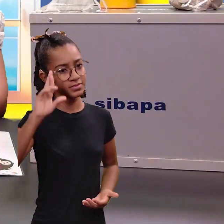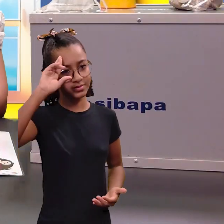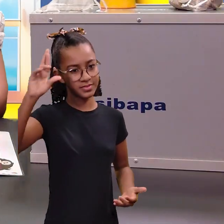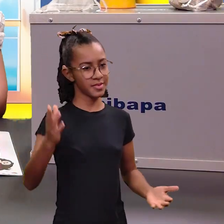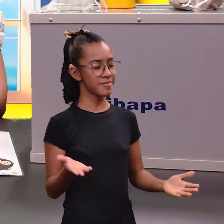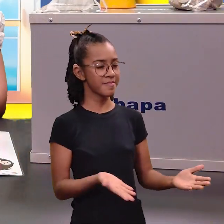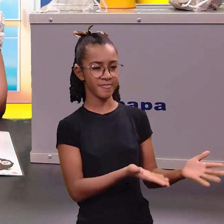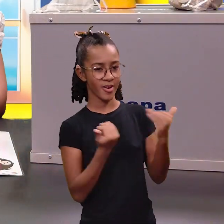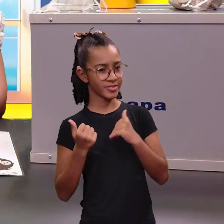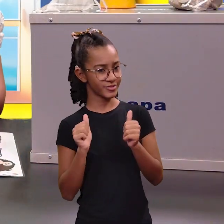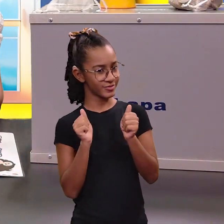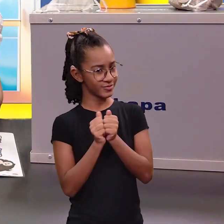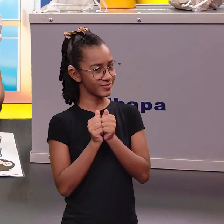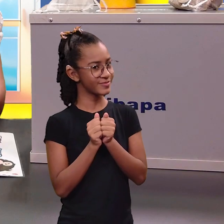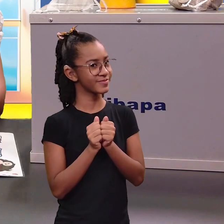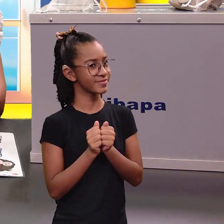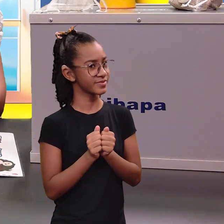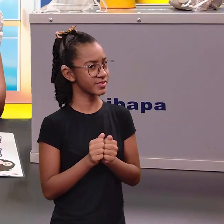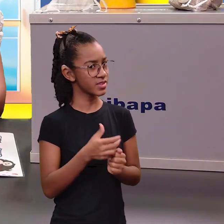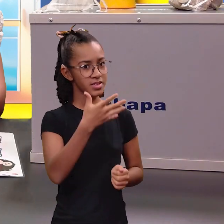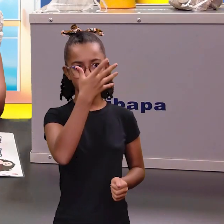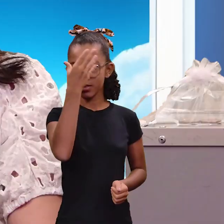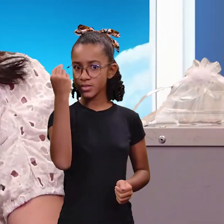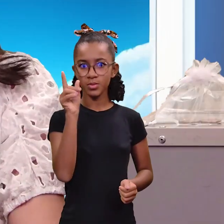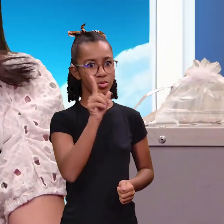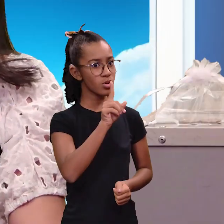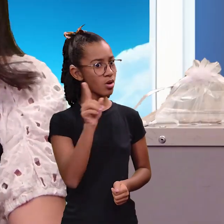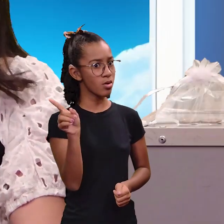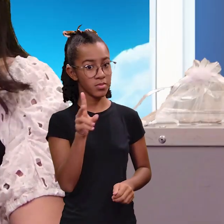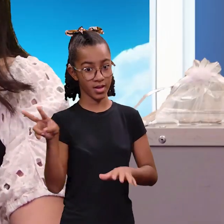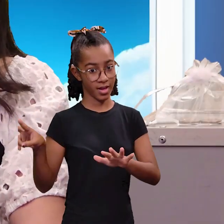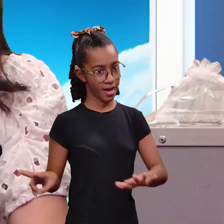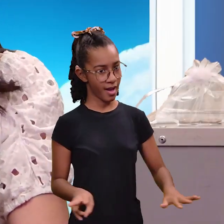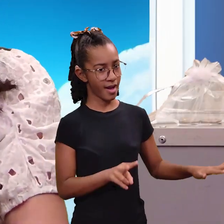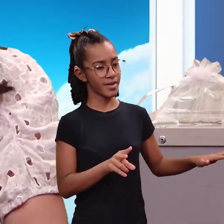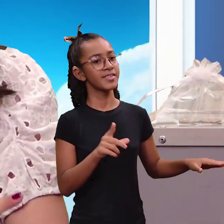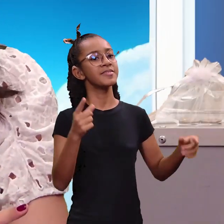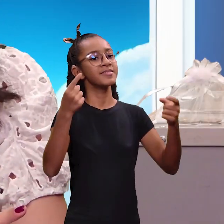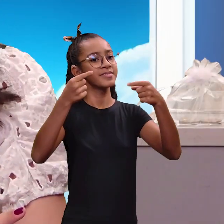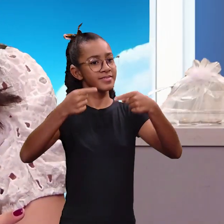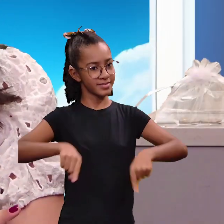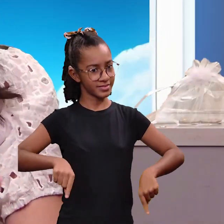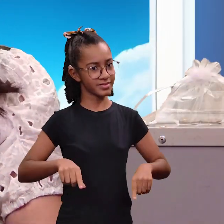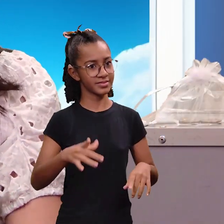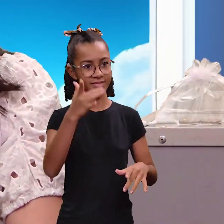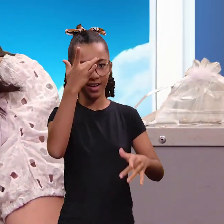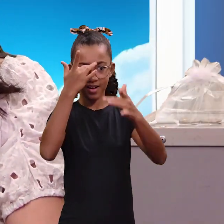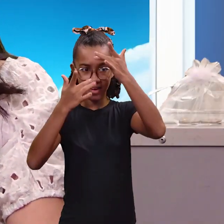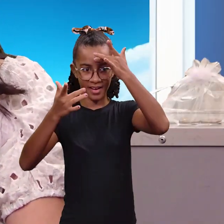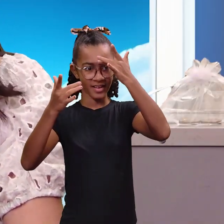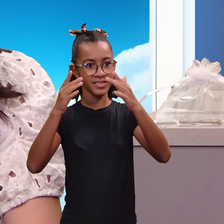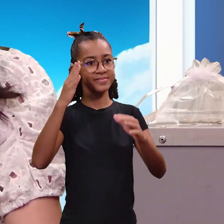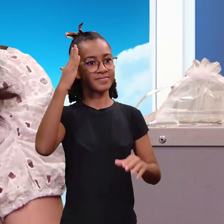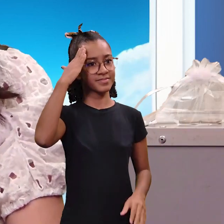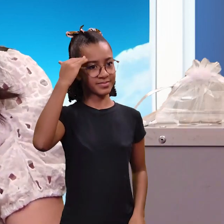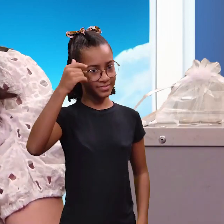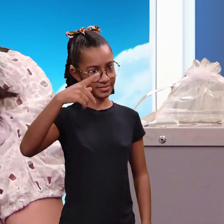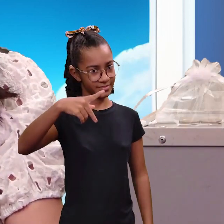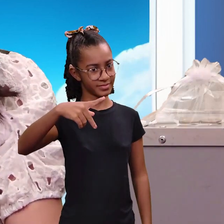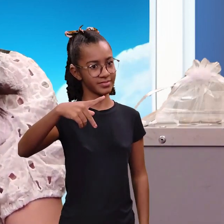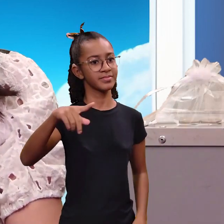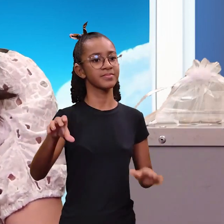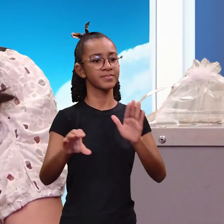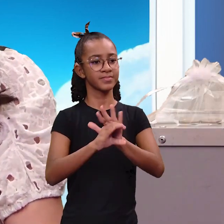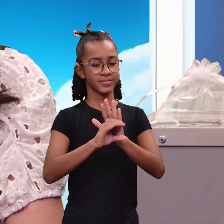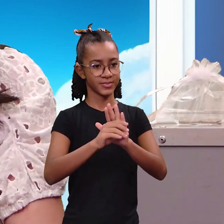Você também pode ter esse privilégio. Vamos juntos? E não se esqueça, nessa semana, o nosso desafio é